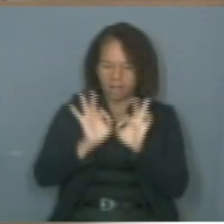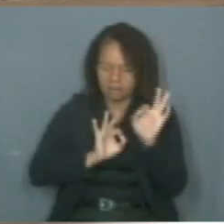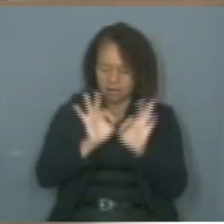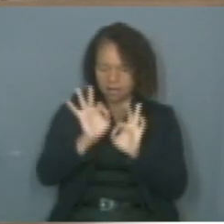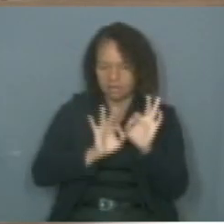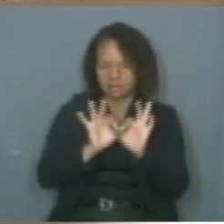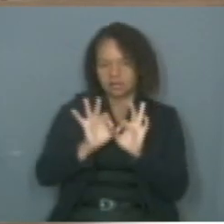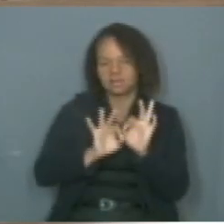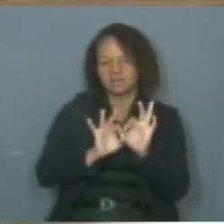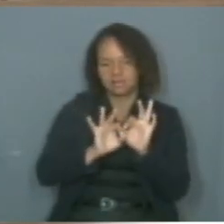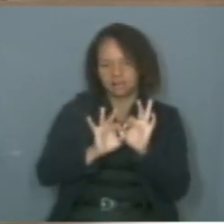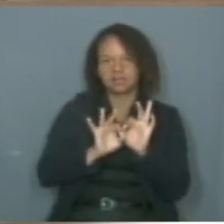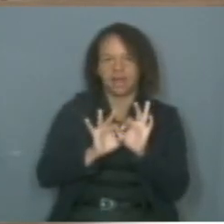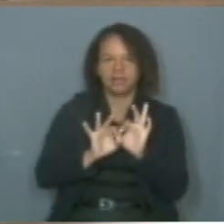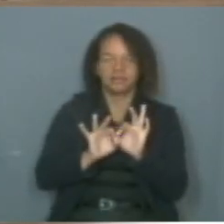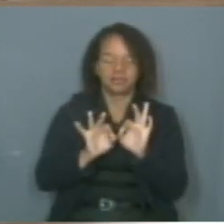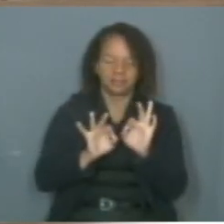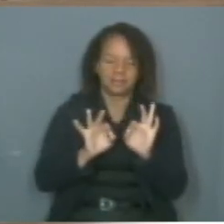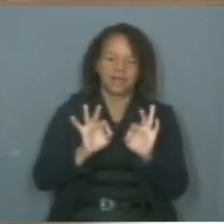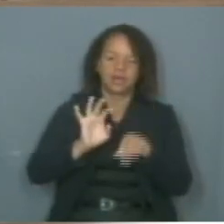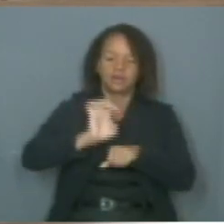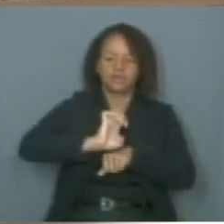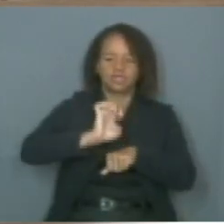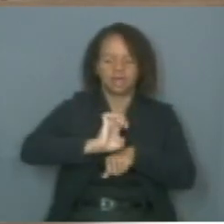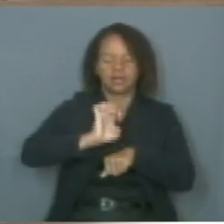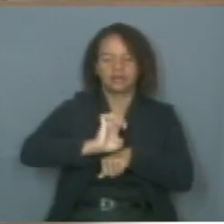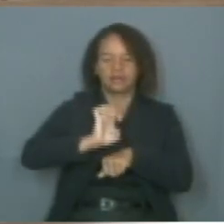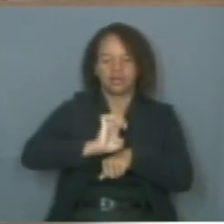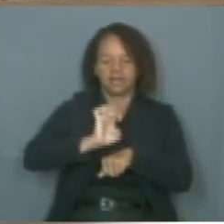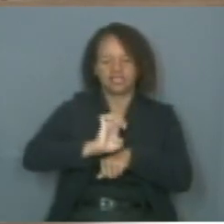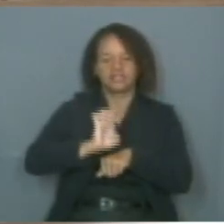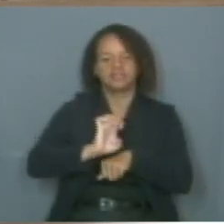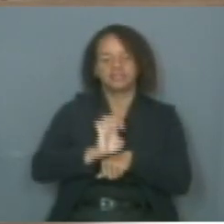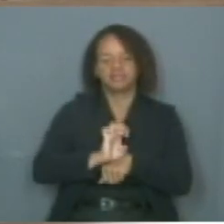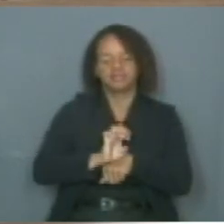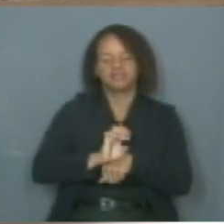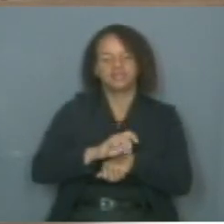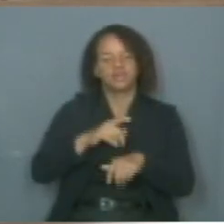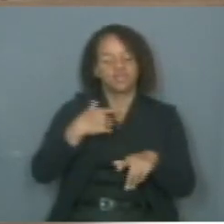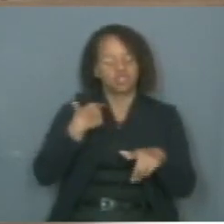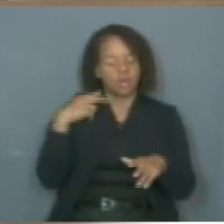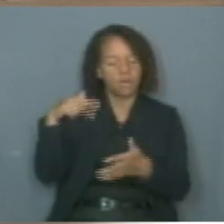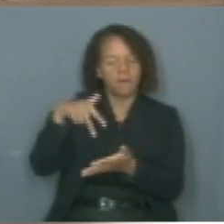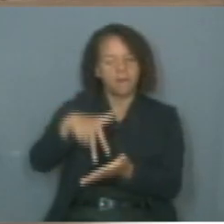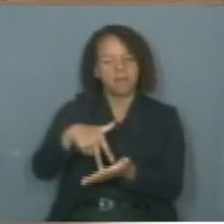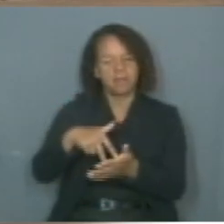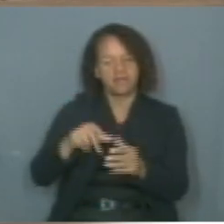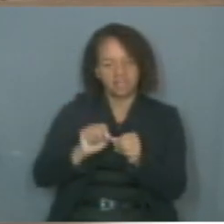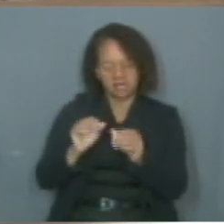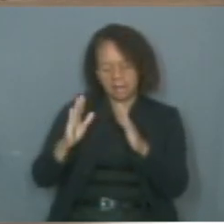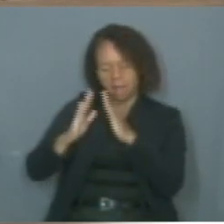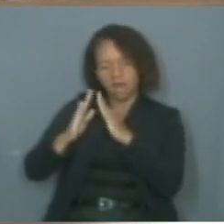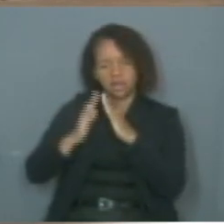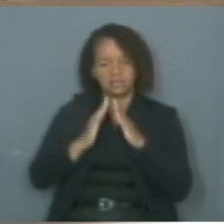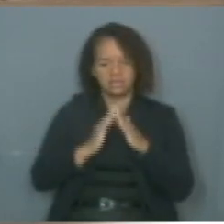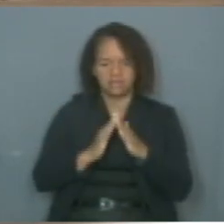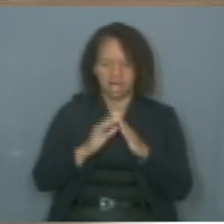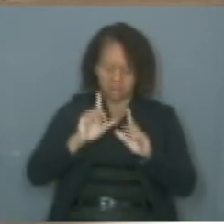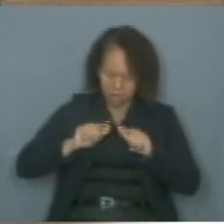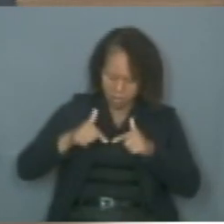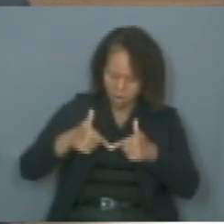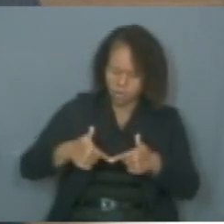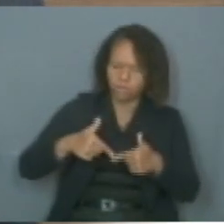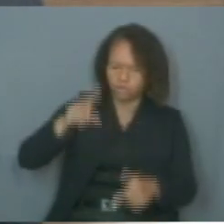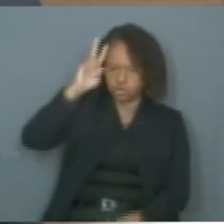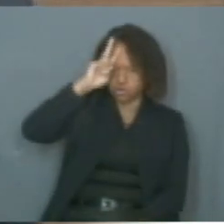regular, as pessoas ocupam porque o Estado tem que regularizar esse terreno para fazer moradia. E isso é uma luta